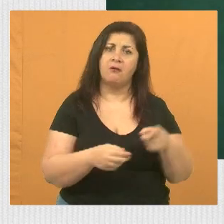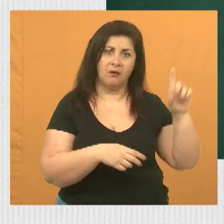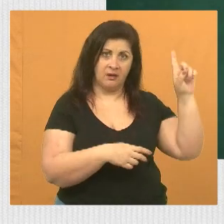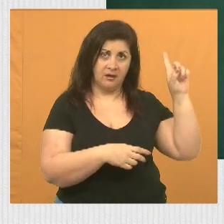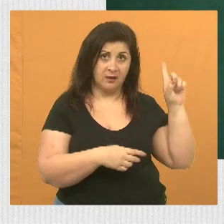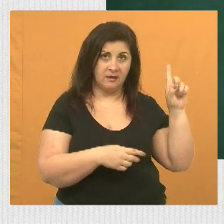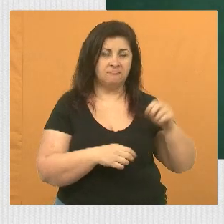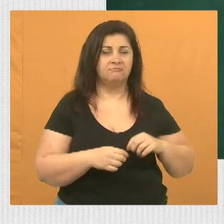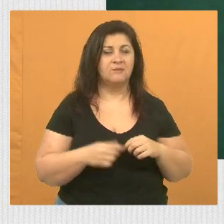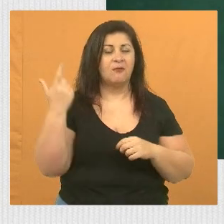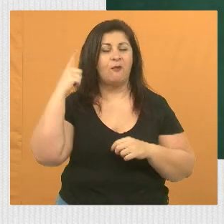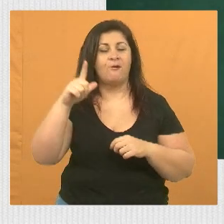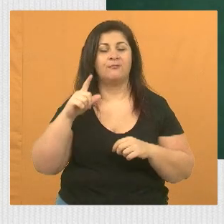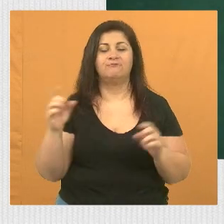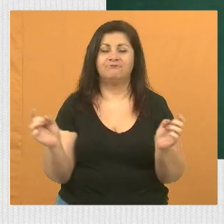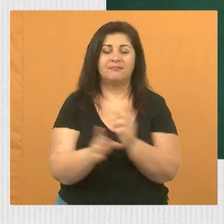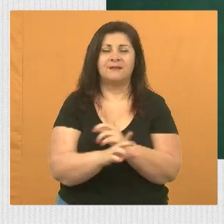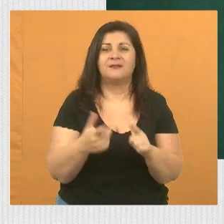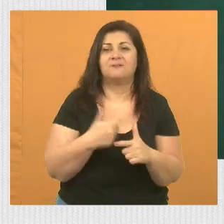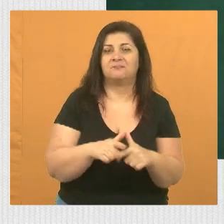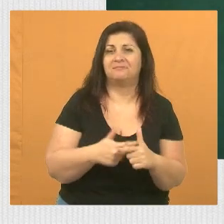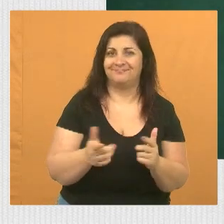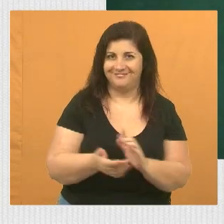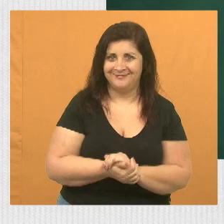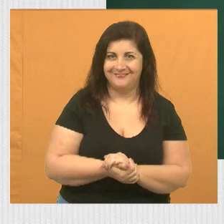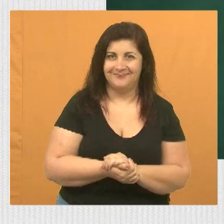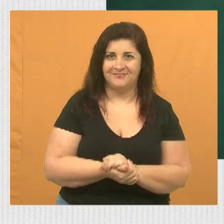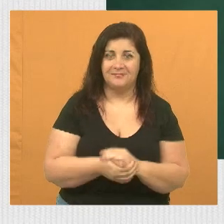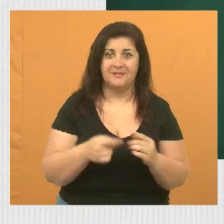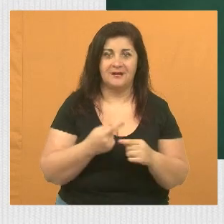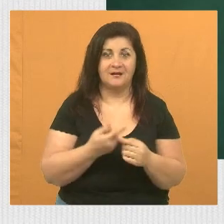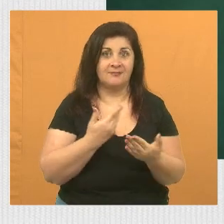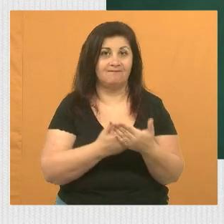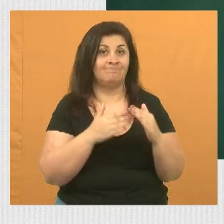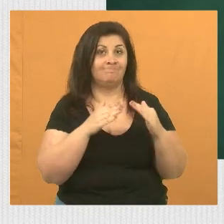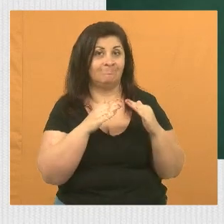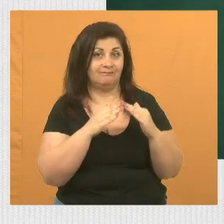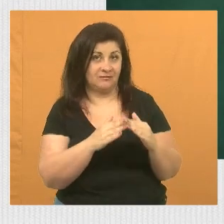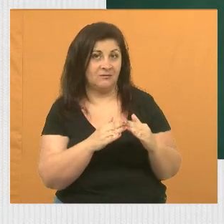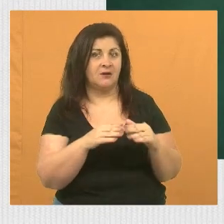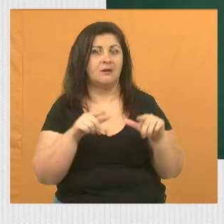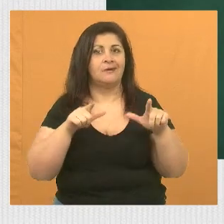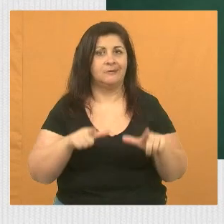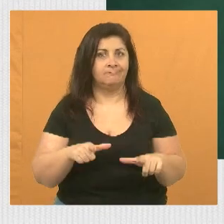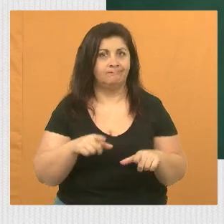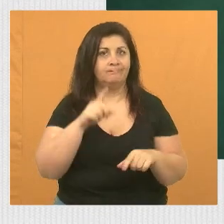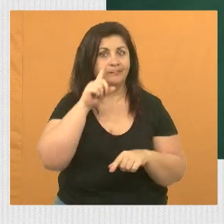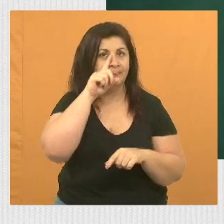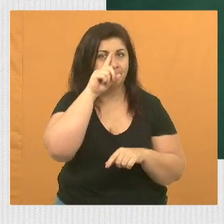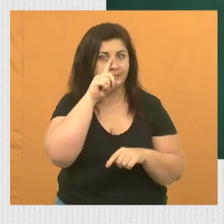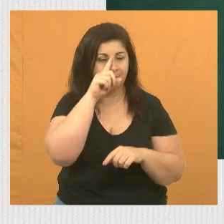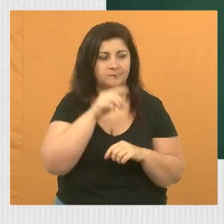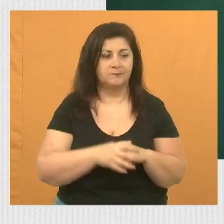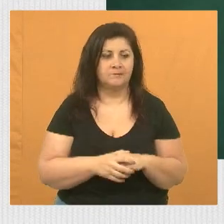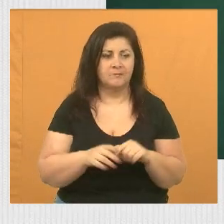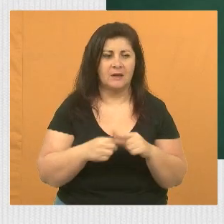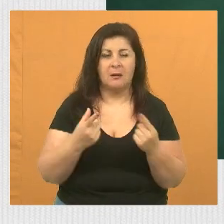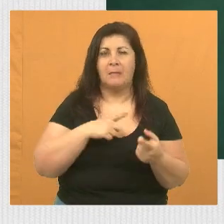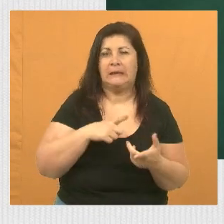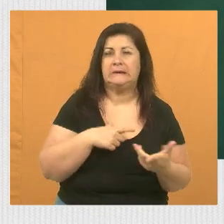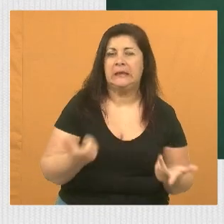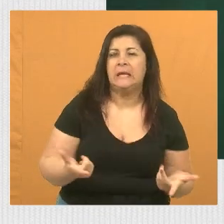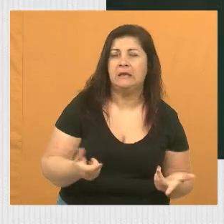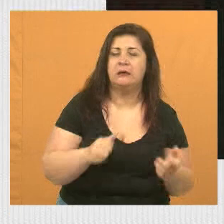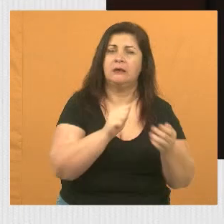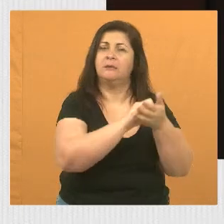driblar essas questões. Porque a nossa escola está num local meio complicado, mas com algumas atividades